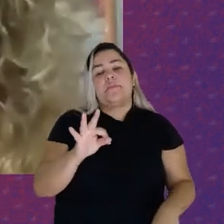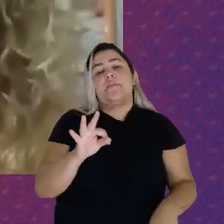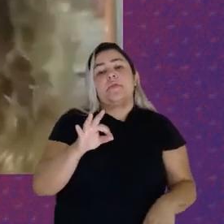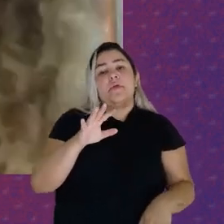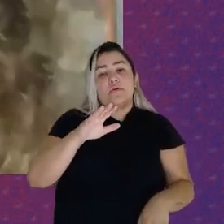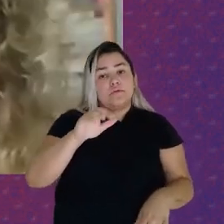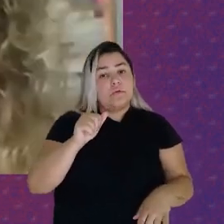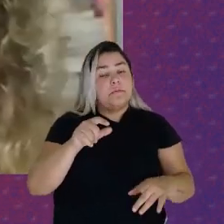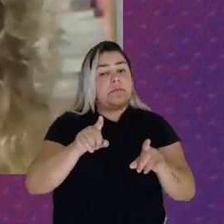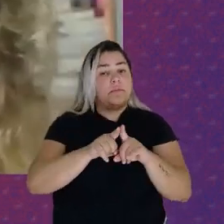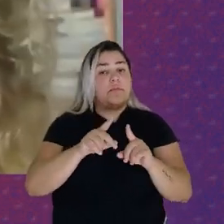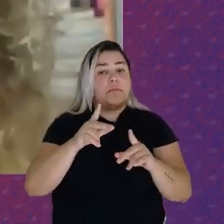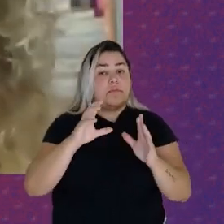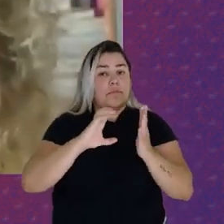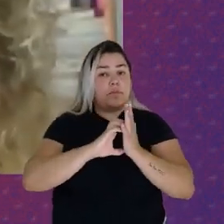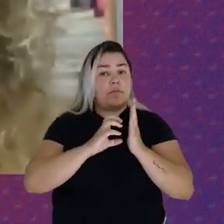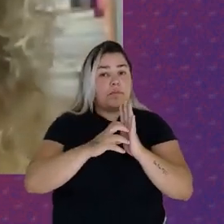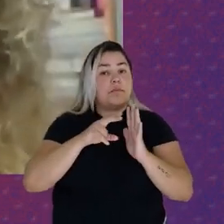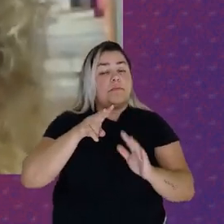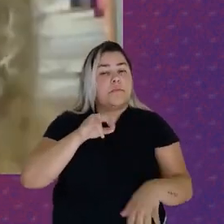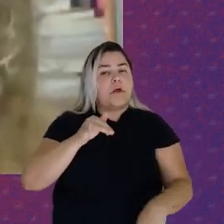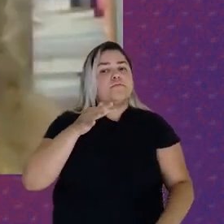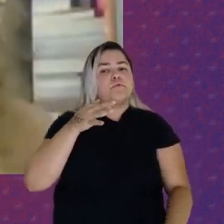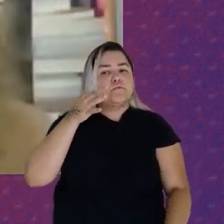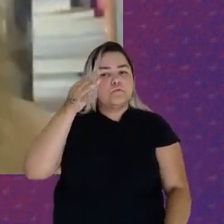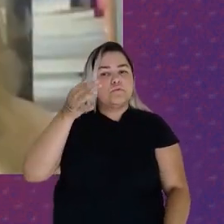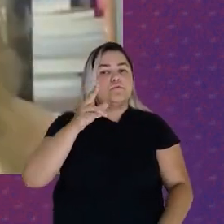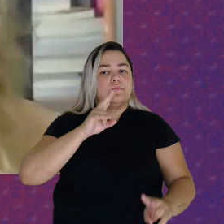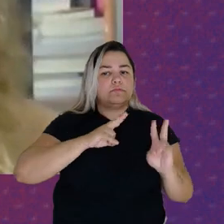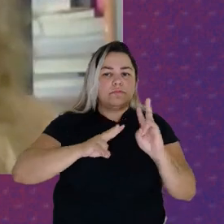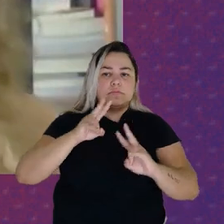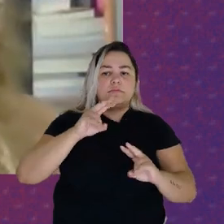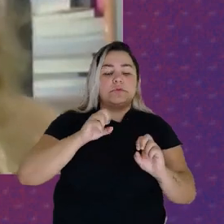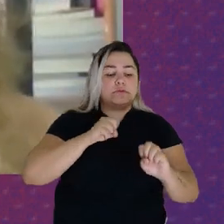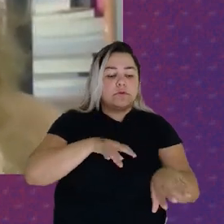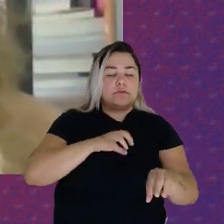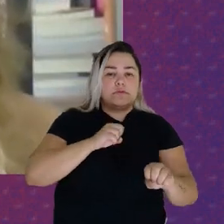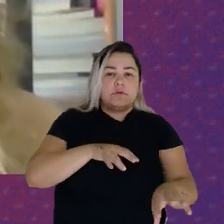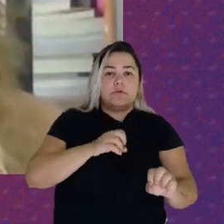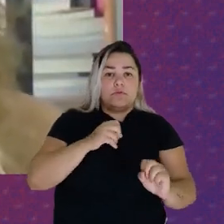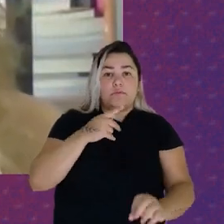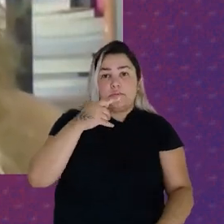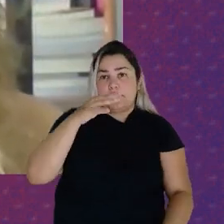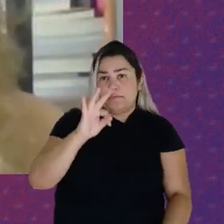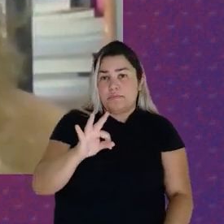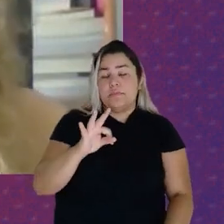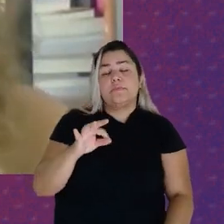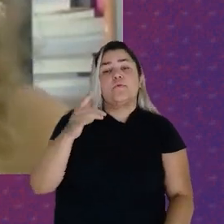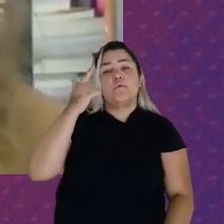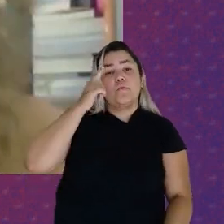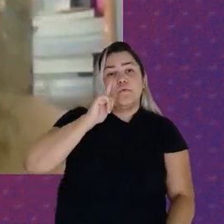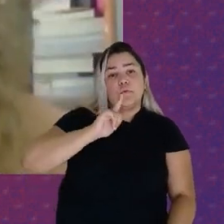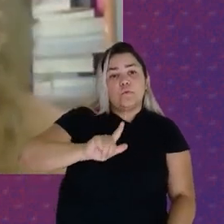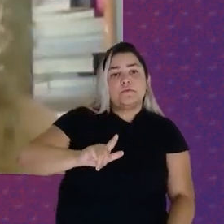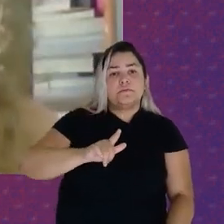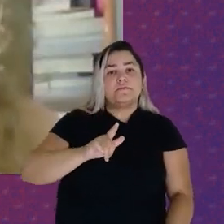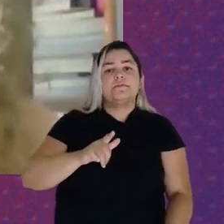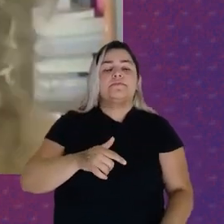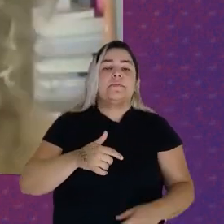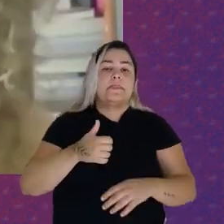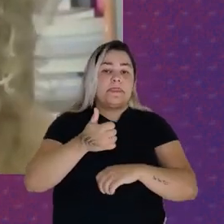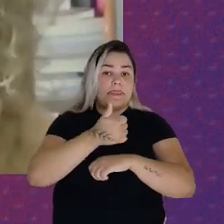que estão nos assistindo, que eventualmente vão acompanhar essas aulas, para que façam o mesmo. O PT é um partido que conseguiu, a partir da